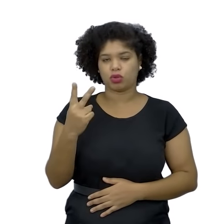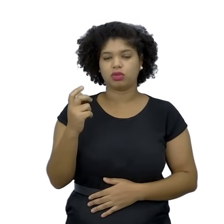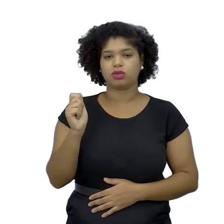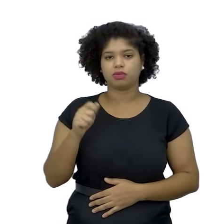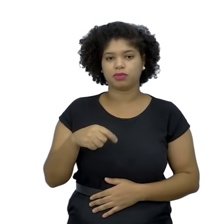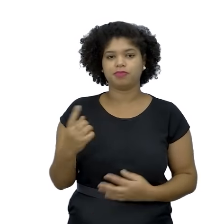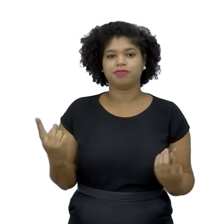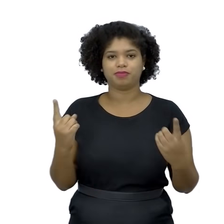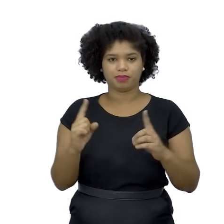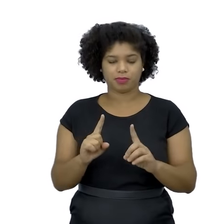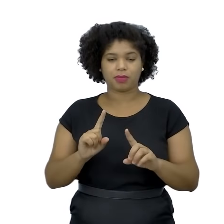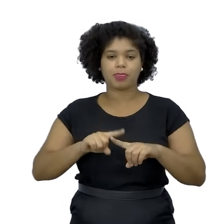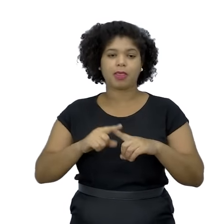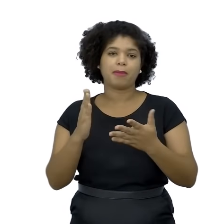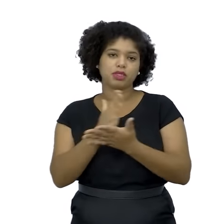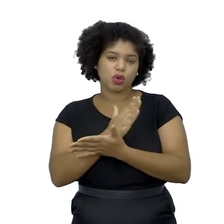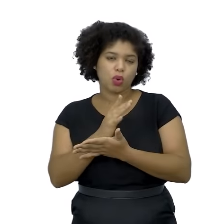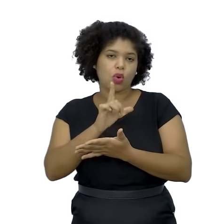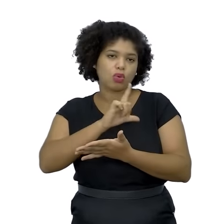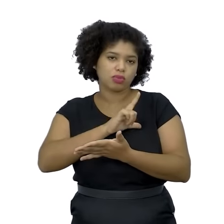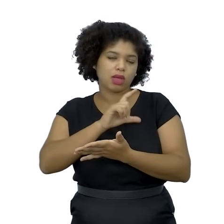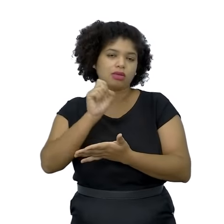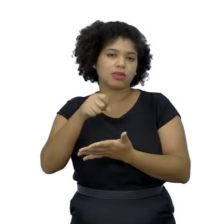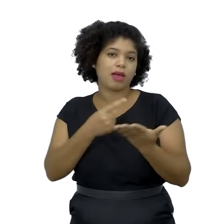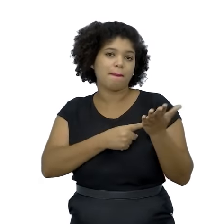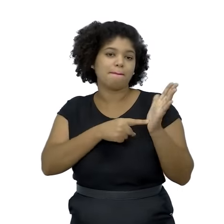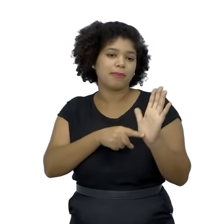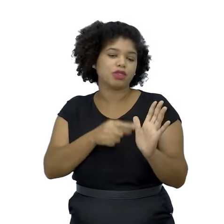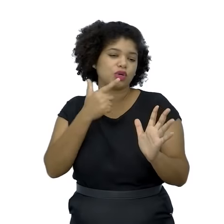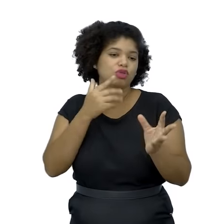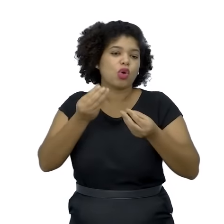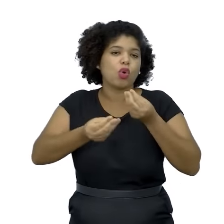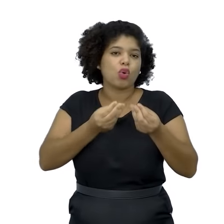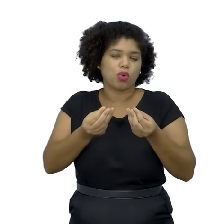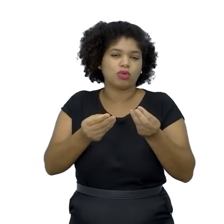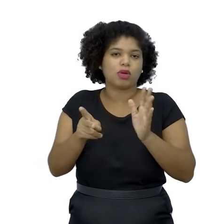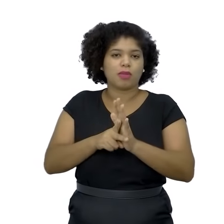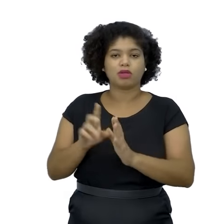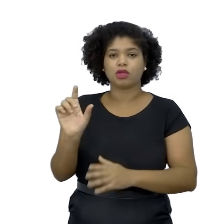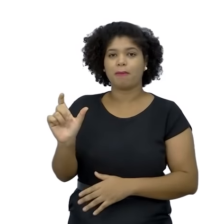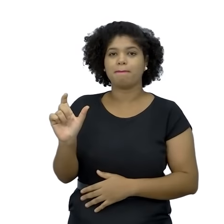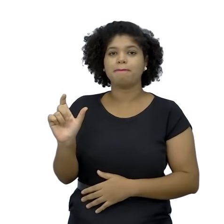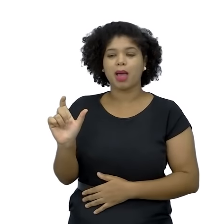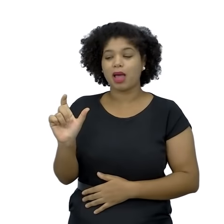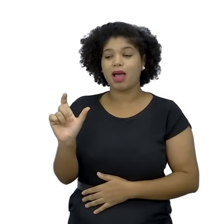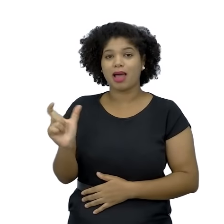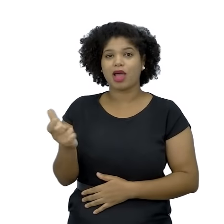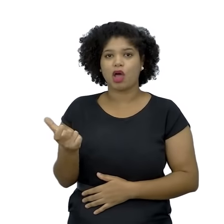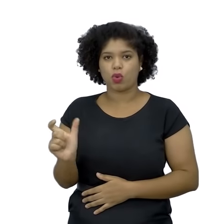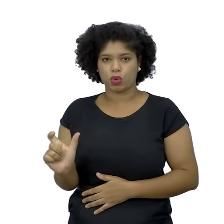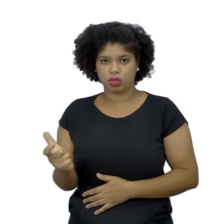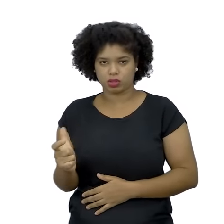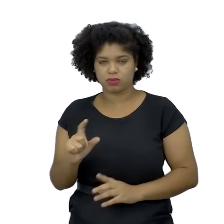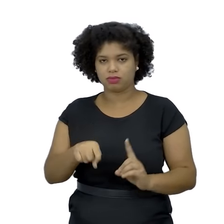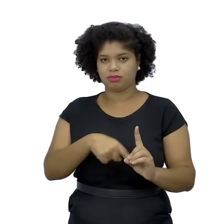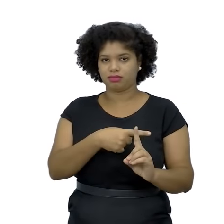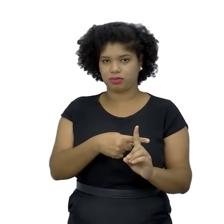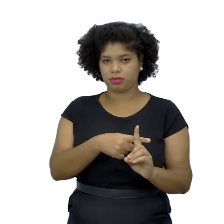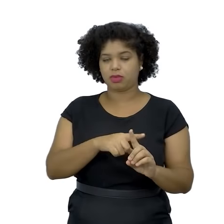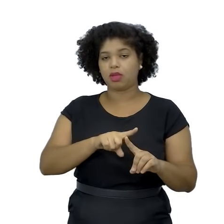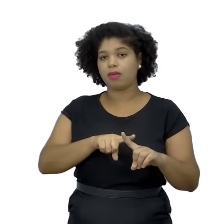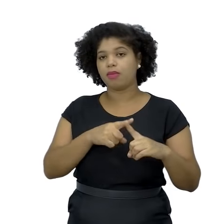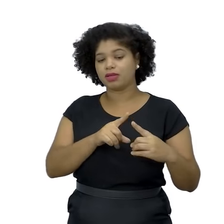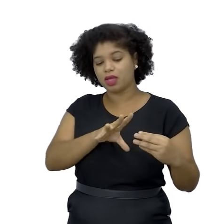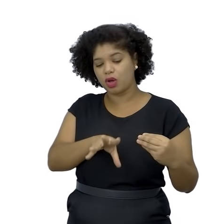algarismos. Para isso, as situações que serão apresentadas envolvem aí o campo aditivo, com as ideias de